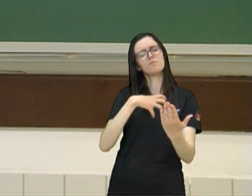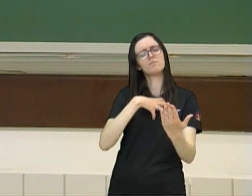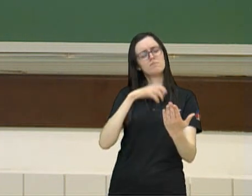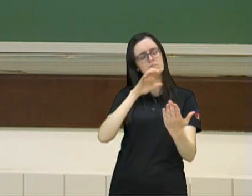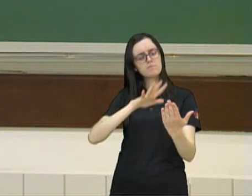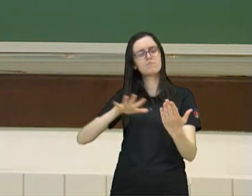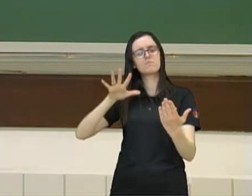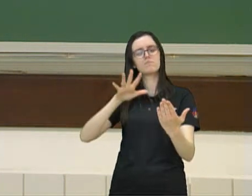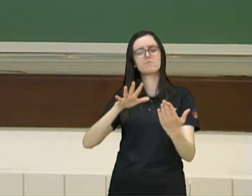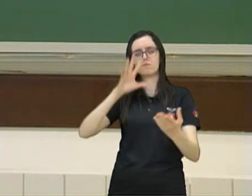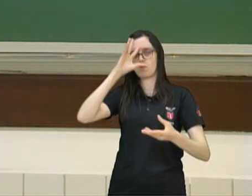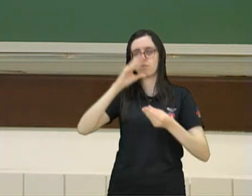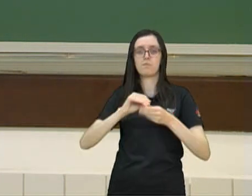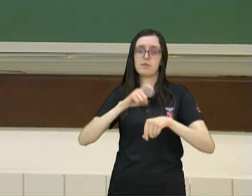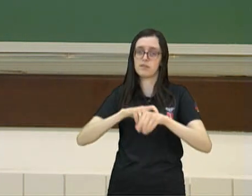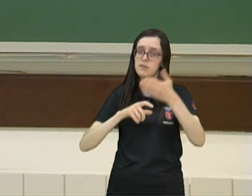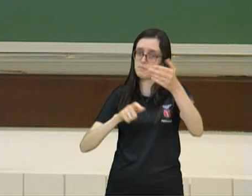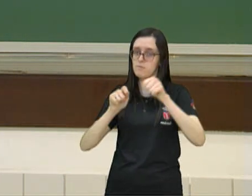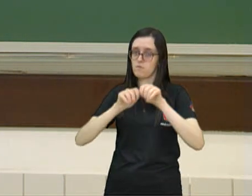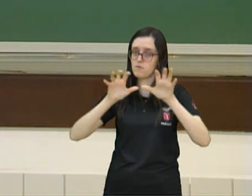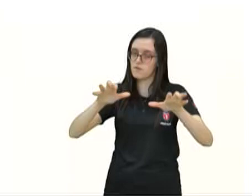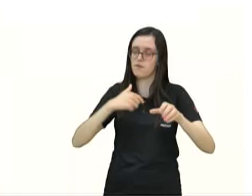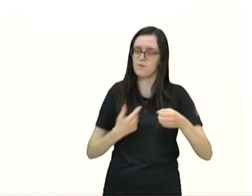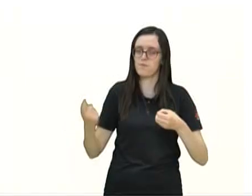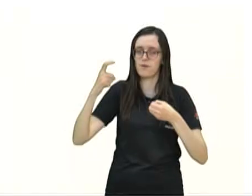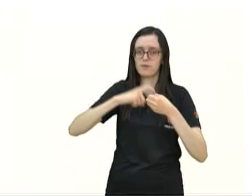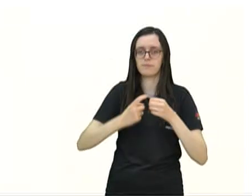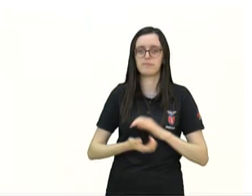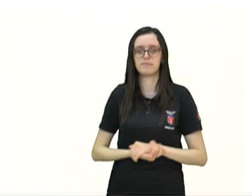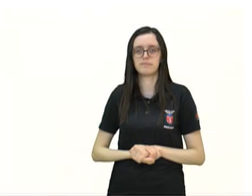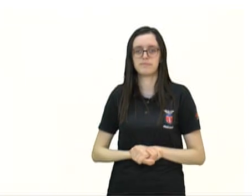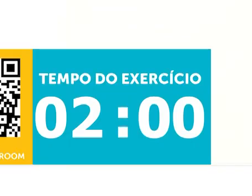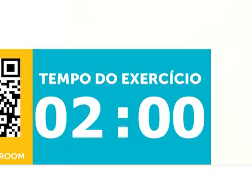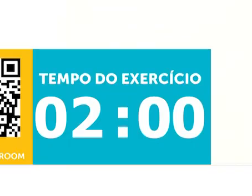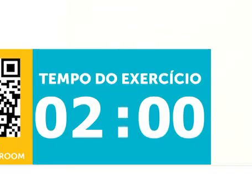compreender as palavras. Um tempinho para vocês fazerem isso e eu volto.